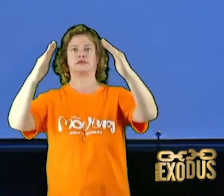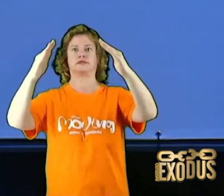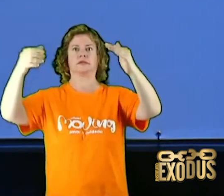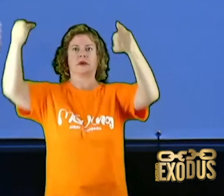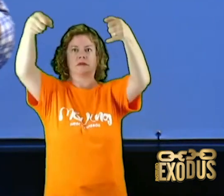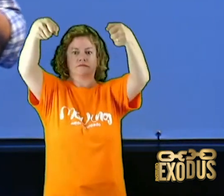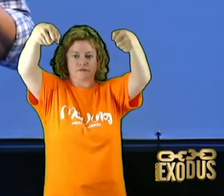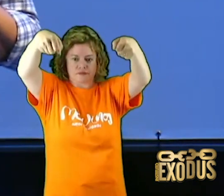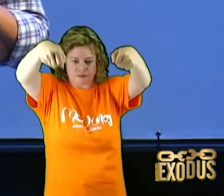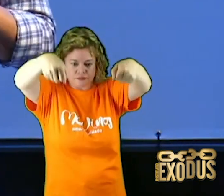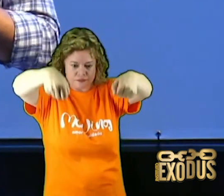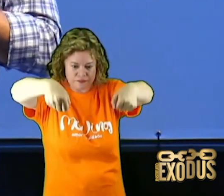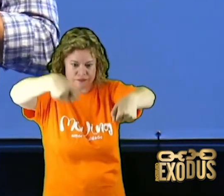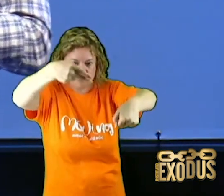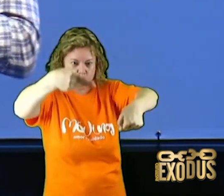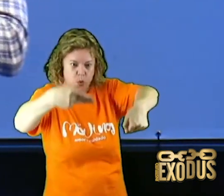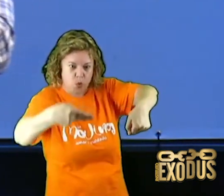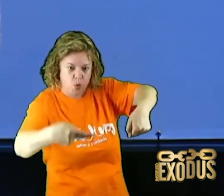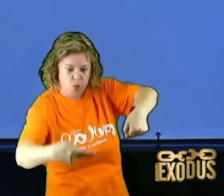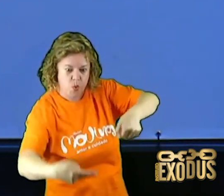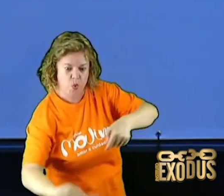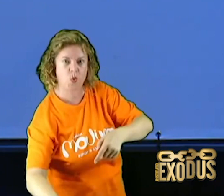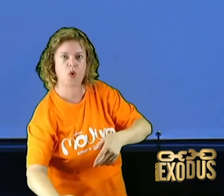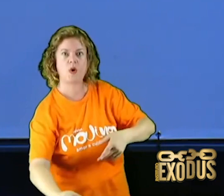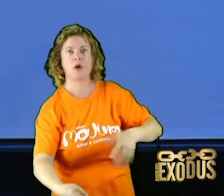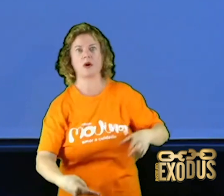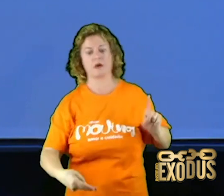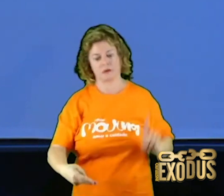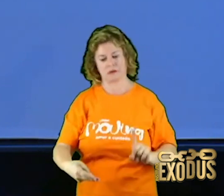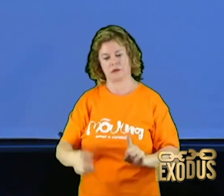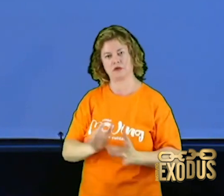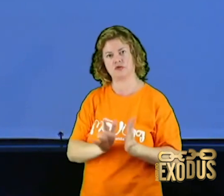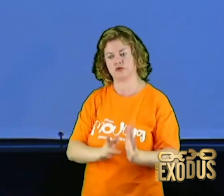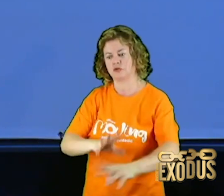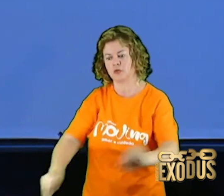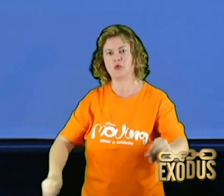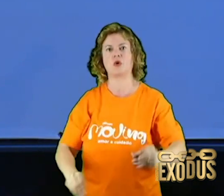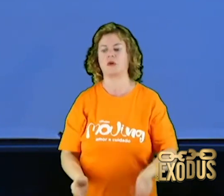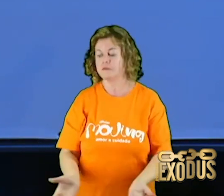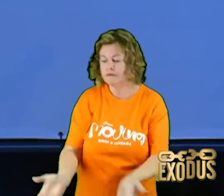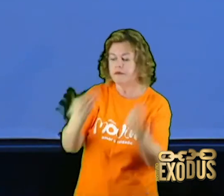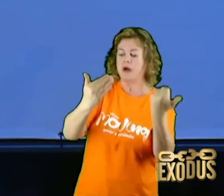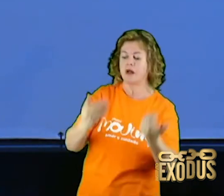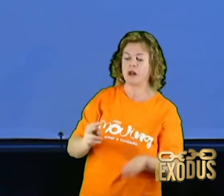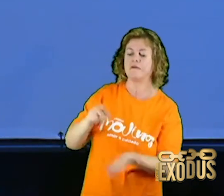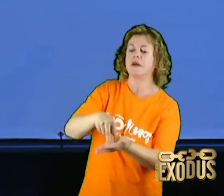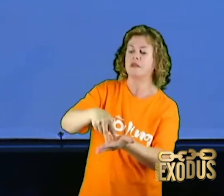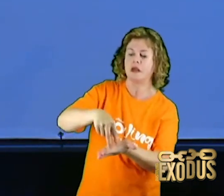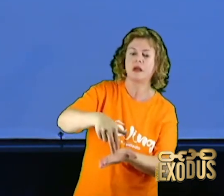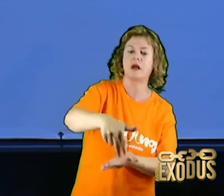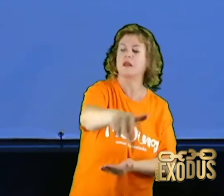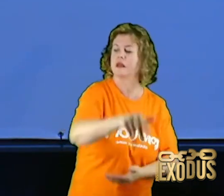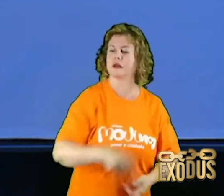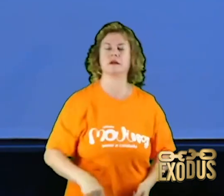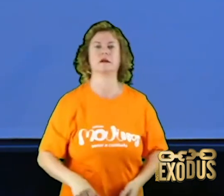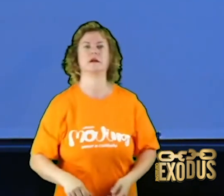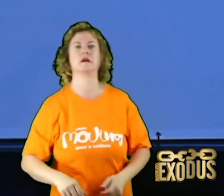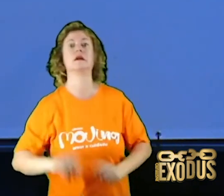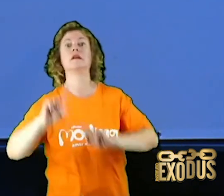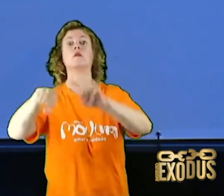aleijado anda. No capítulo 8, ele entra na casa de um sumo sacerdote, ele entra na casa de